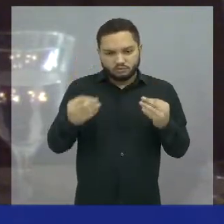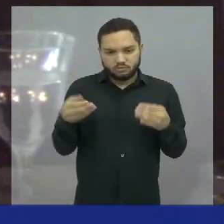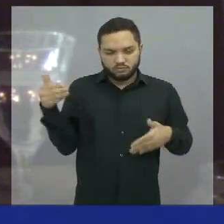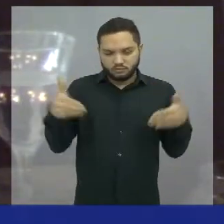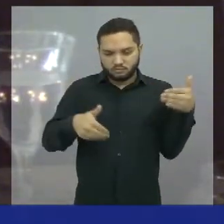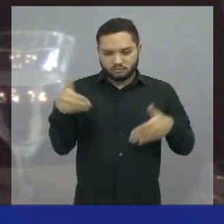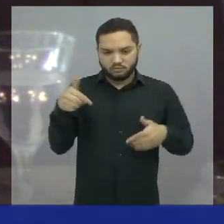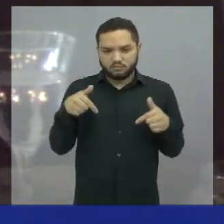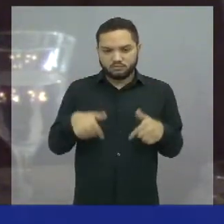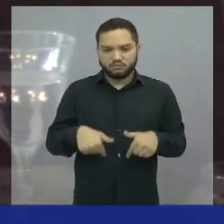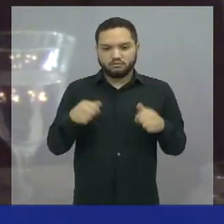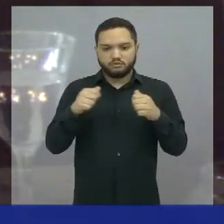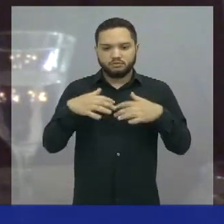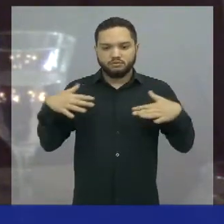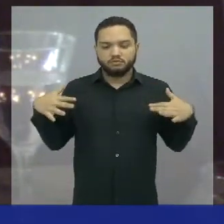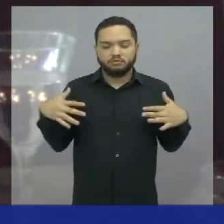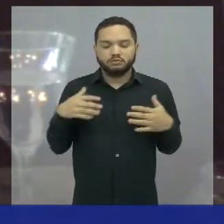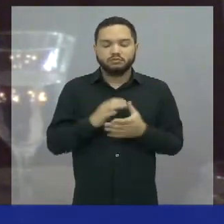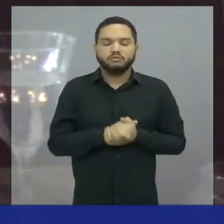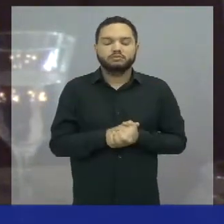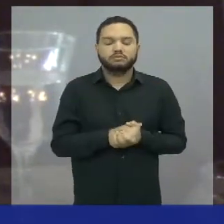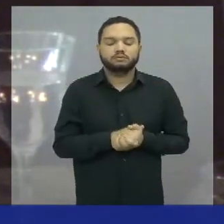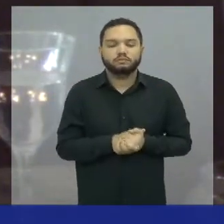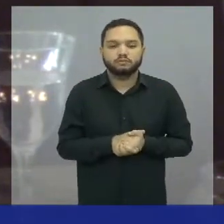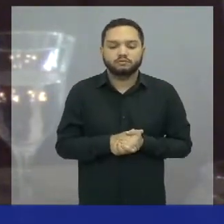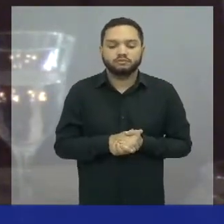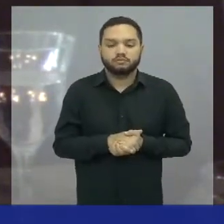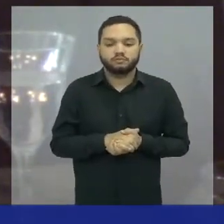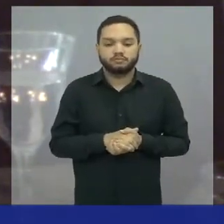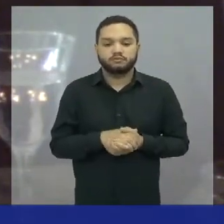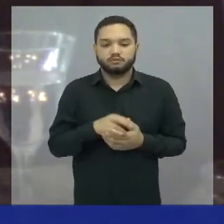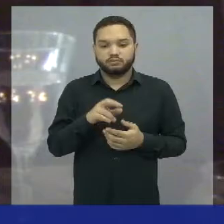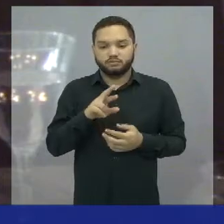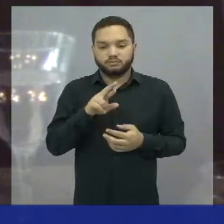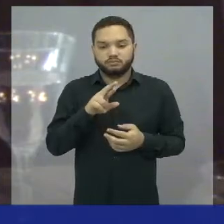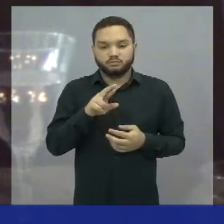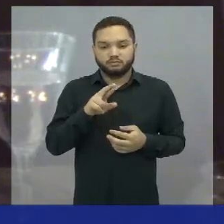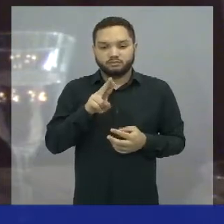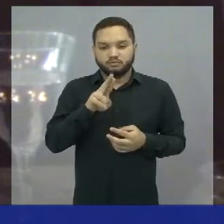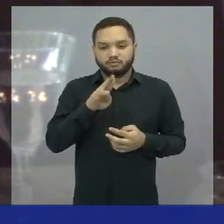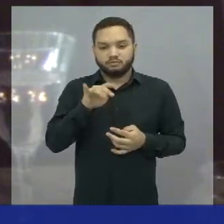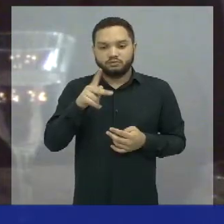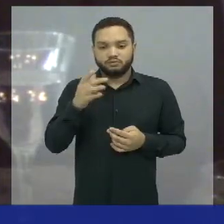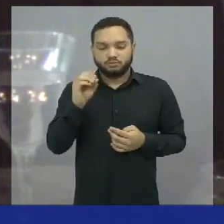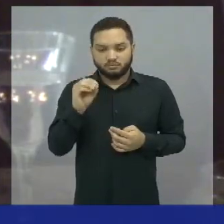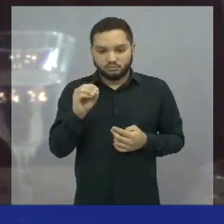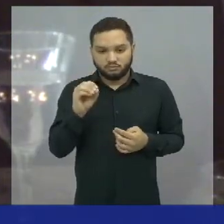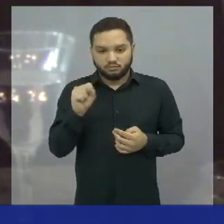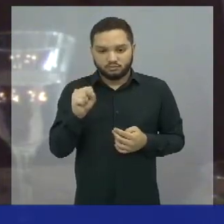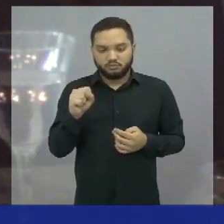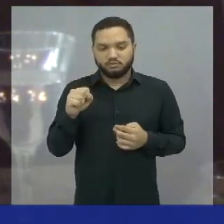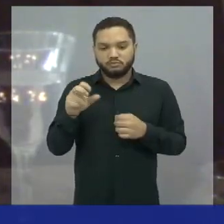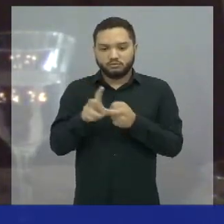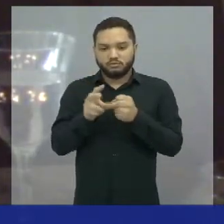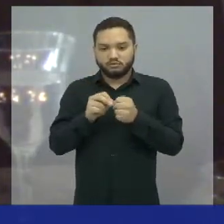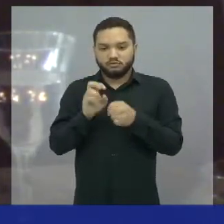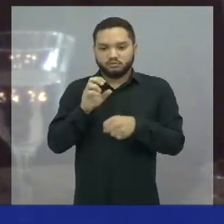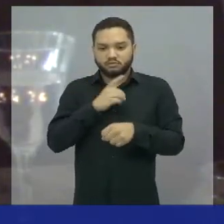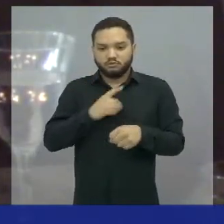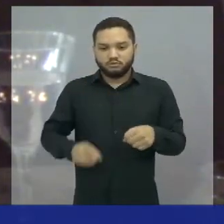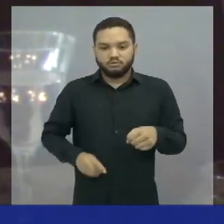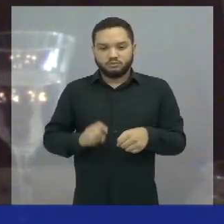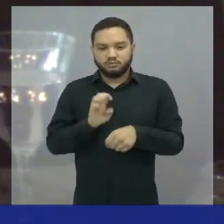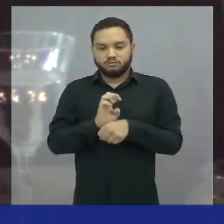senhores e senhoras aqui na nossa audiência pública. Por fim, do senhor Rubinho Linhares, representando o gabinete do deputado estadual